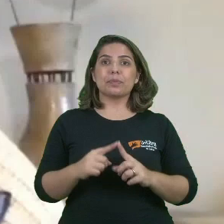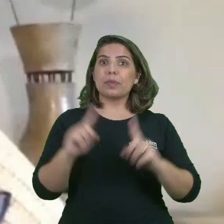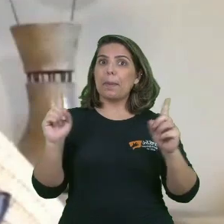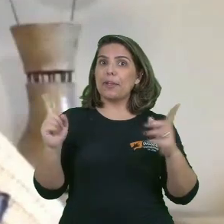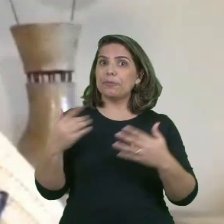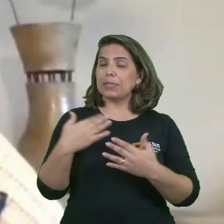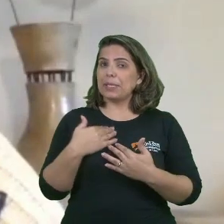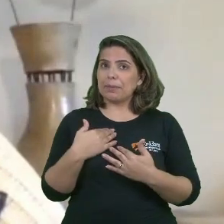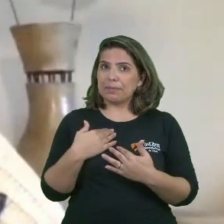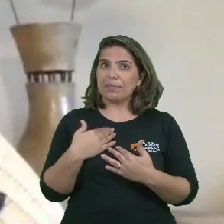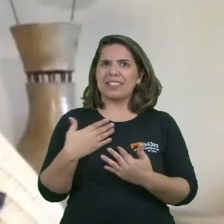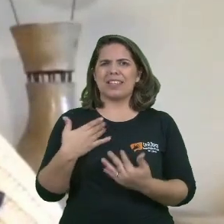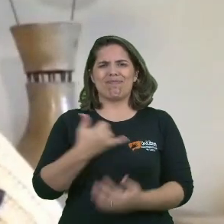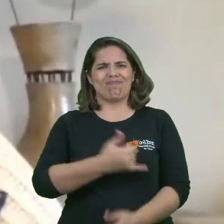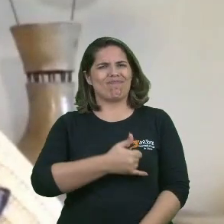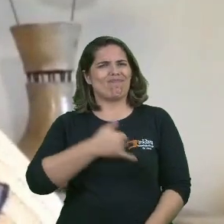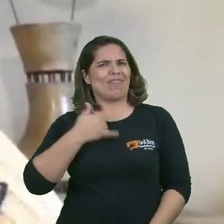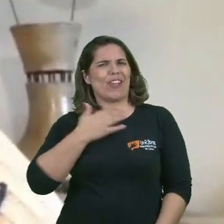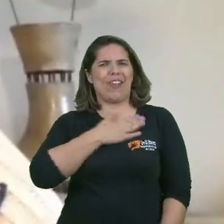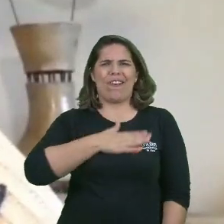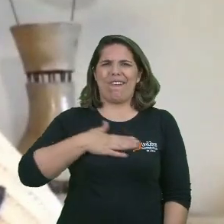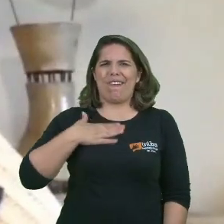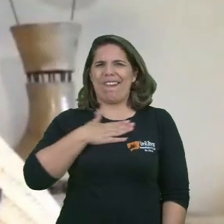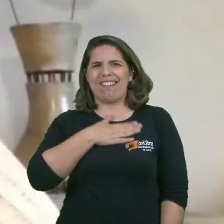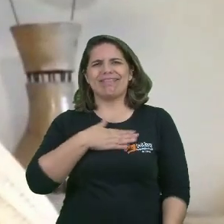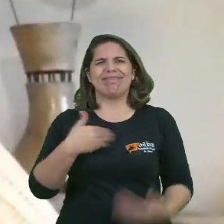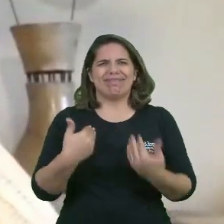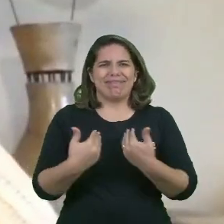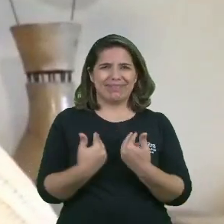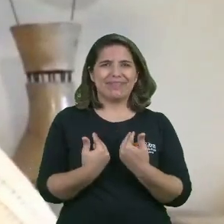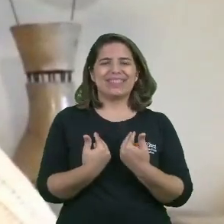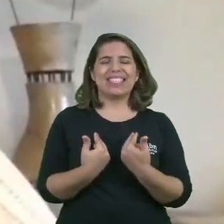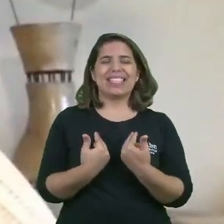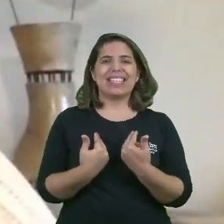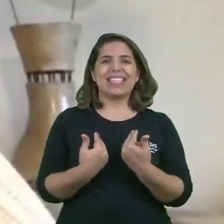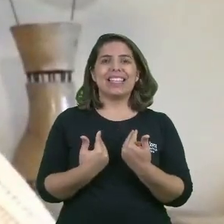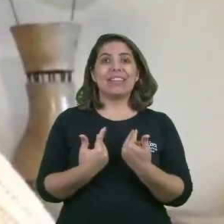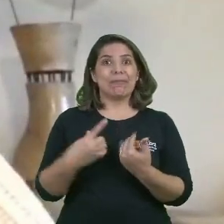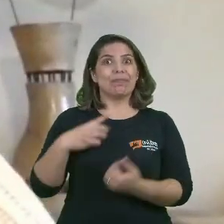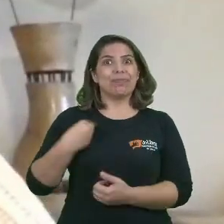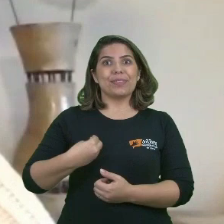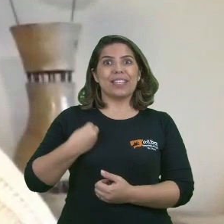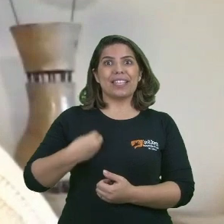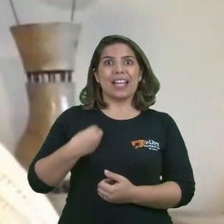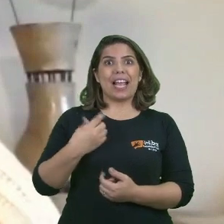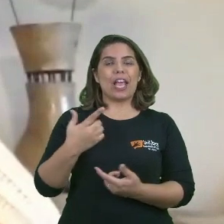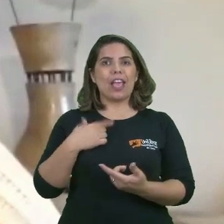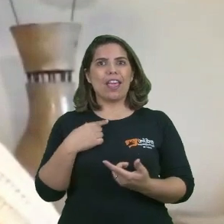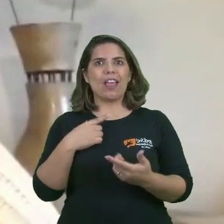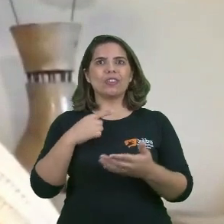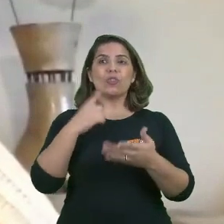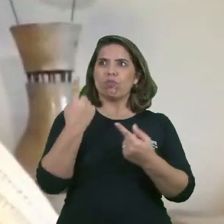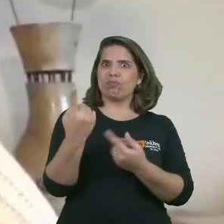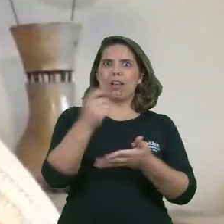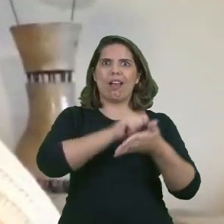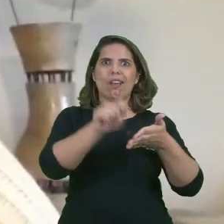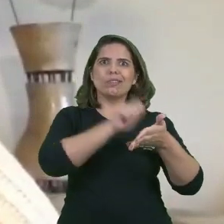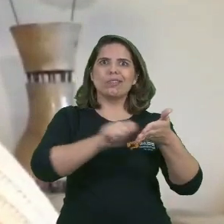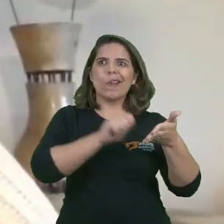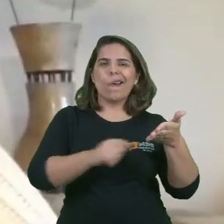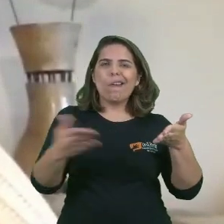para mim é uma honra maior ainda estar com uma das autoras